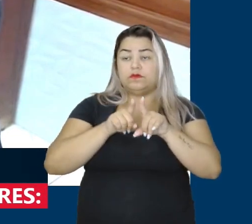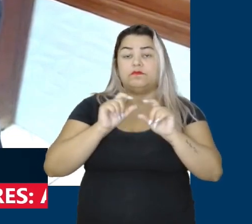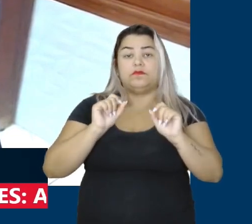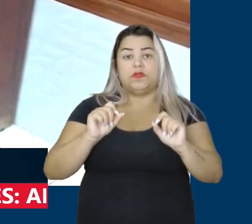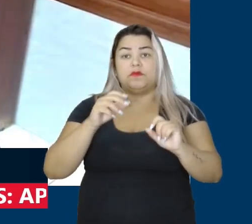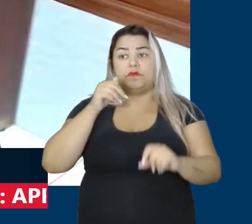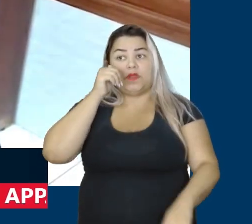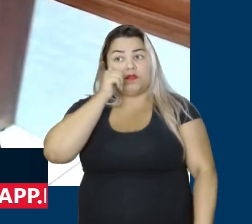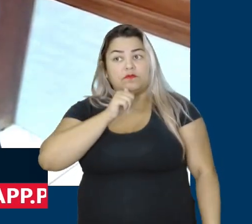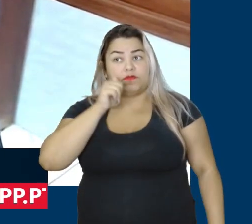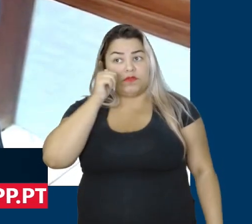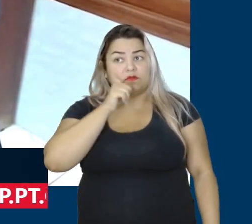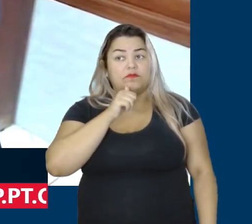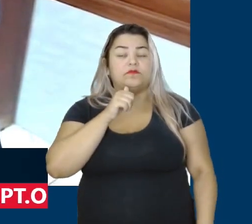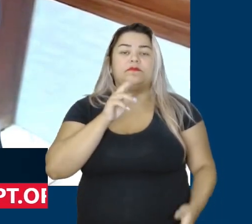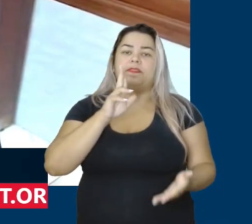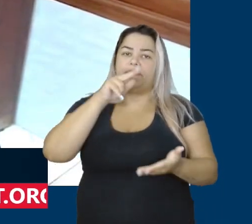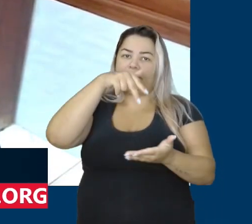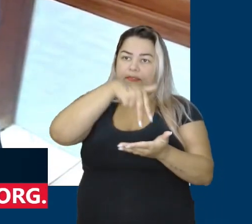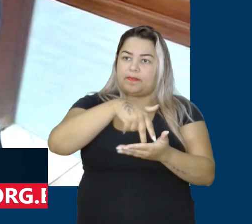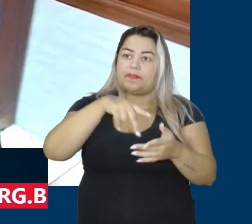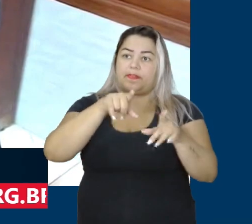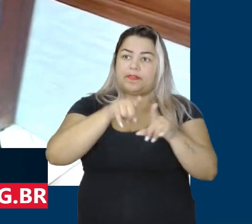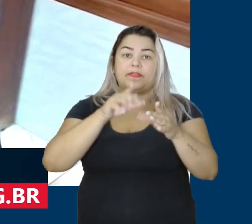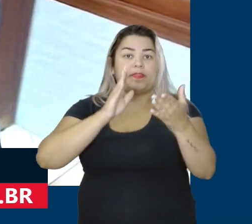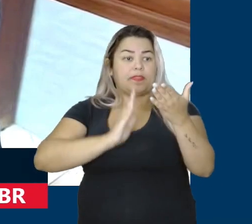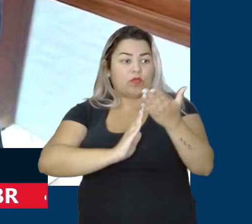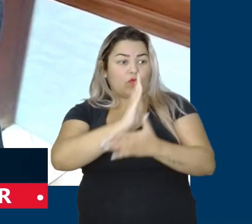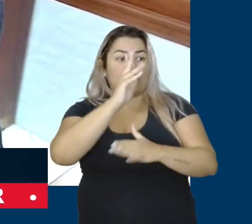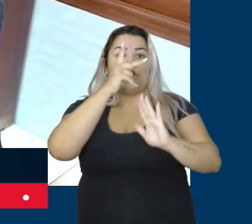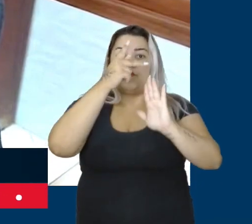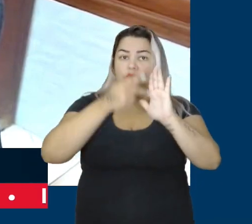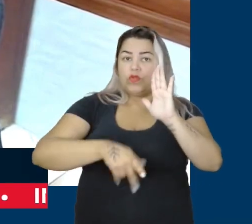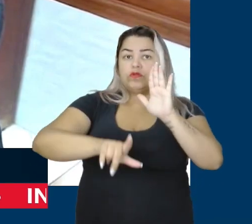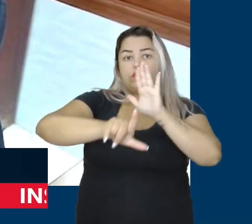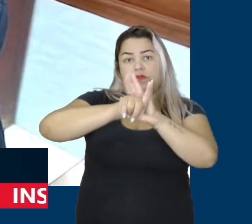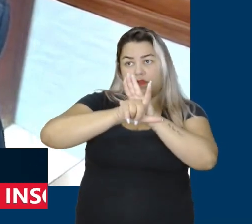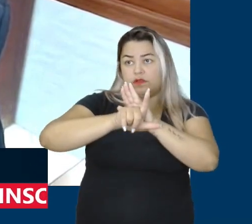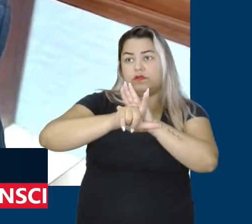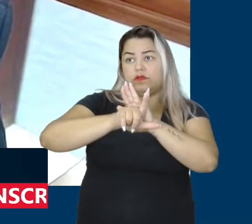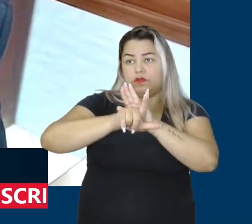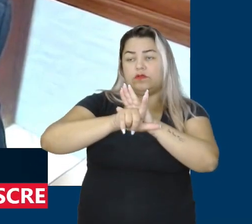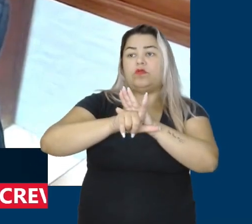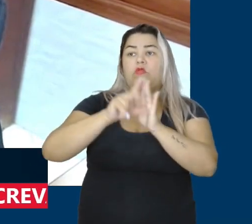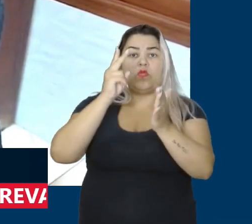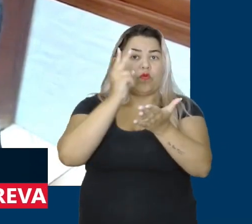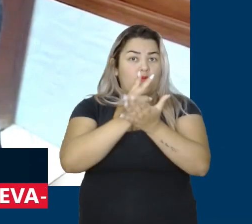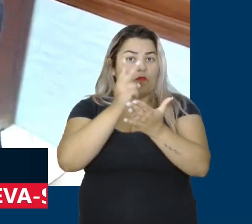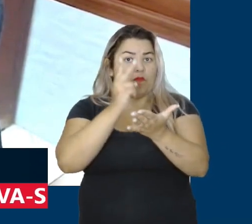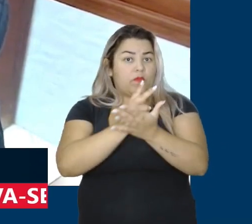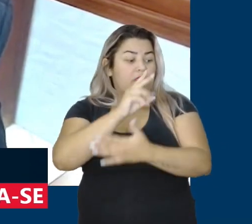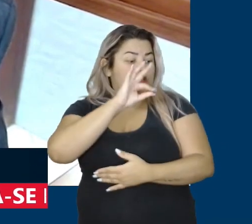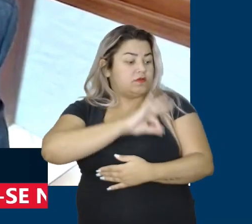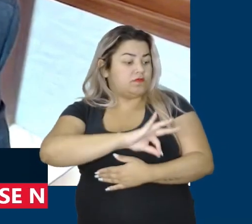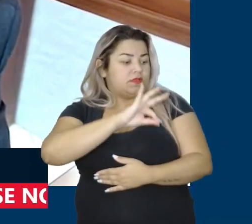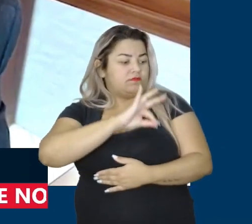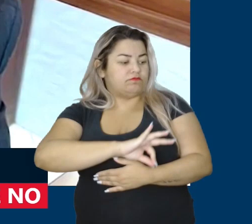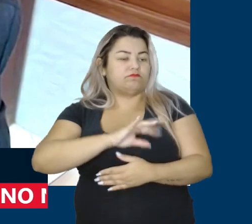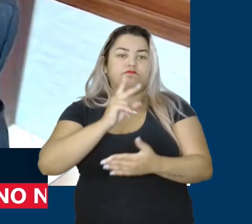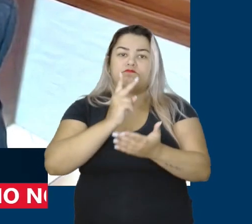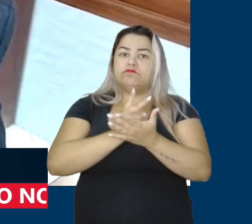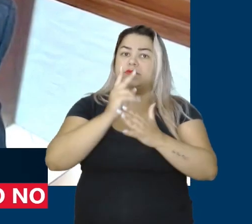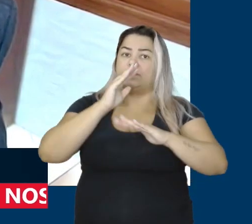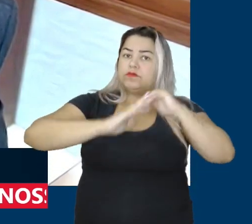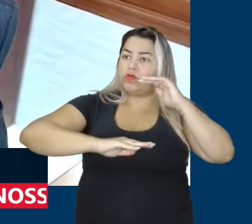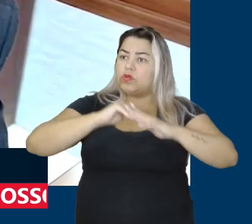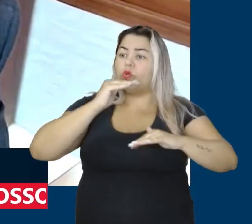para as mulheres, muitas estão aqui, tenha que aprovar um projeto de lei que garanta o mesmo salário, mesma função,